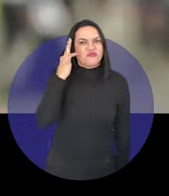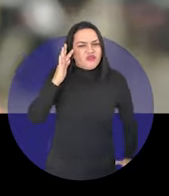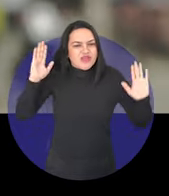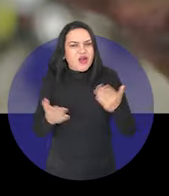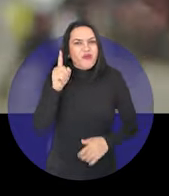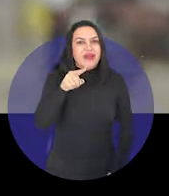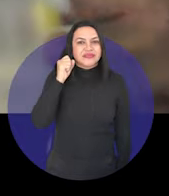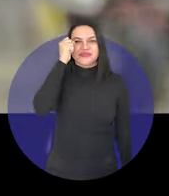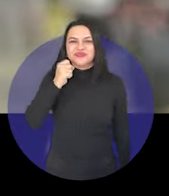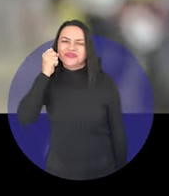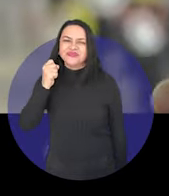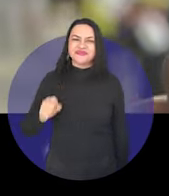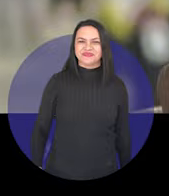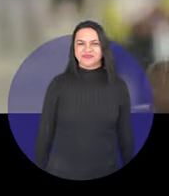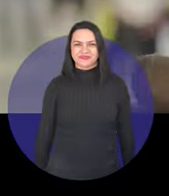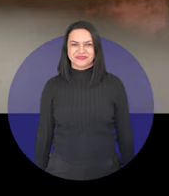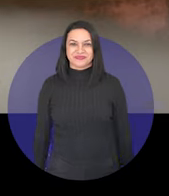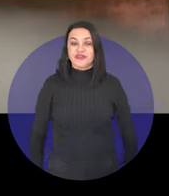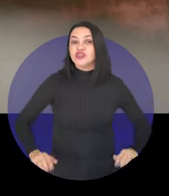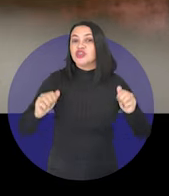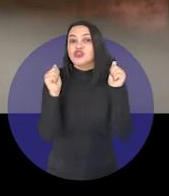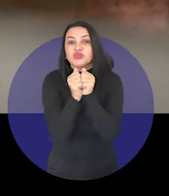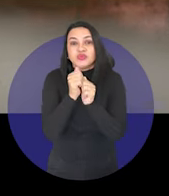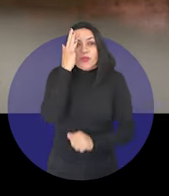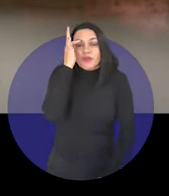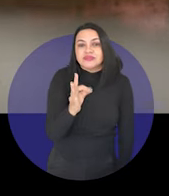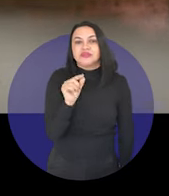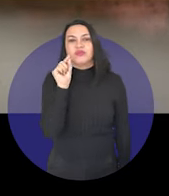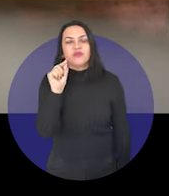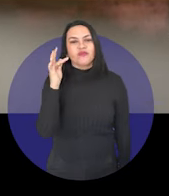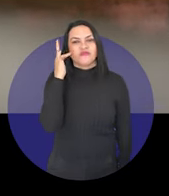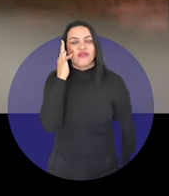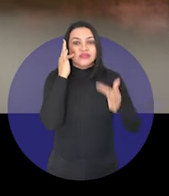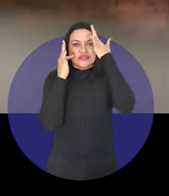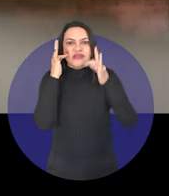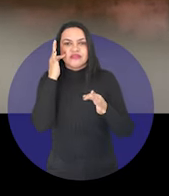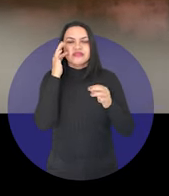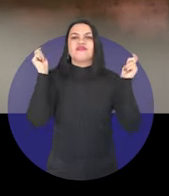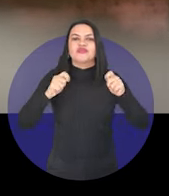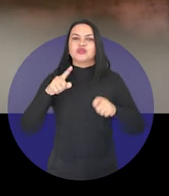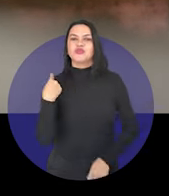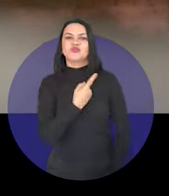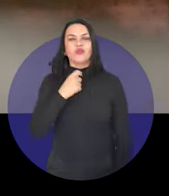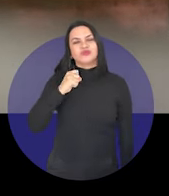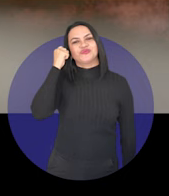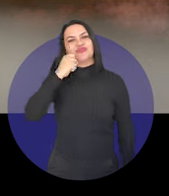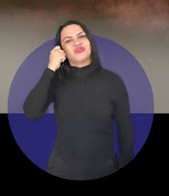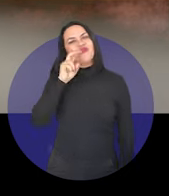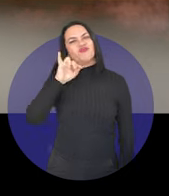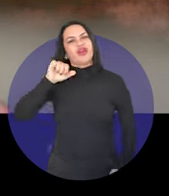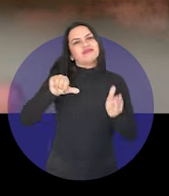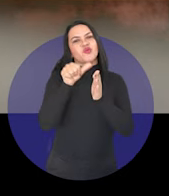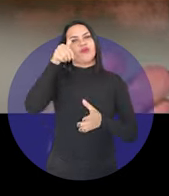Flávio agora é senador! E com certeza ele será, certeza, visto que será o nosso senador,